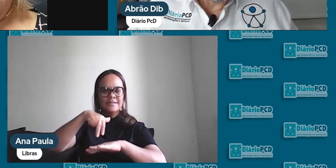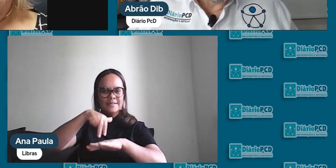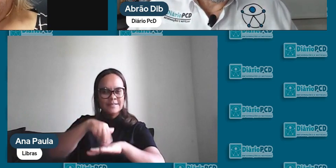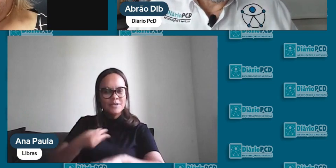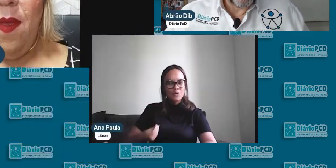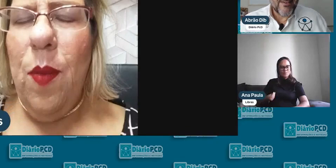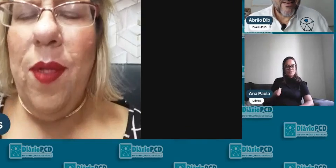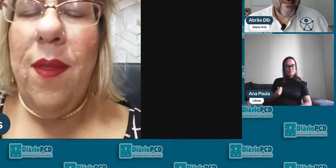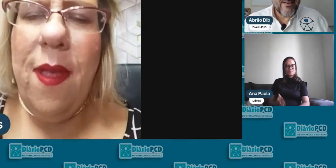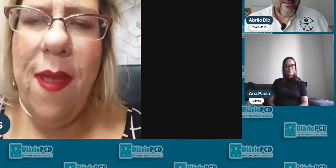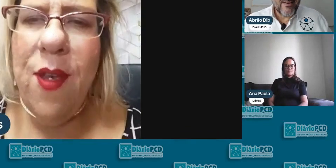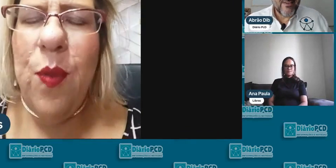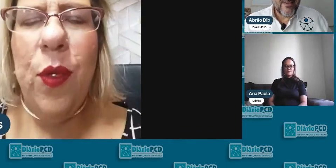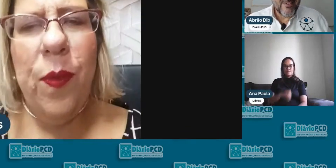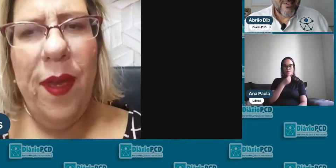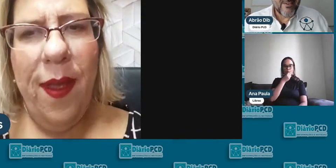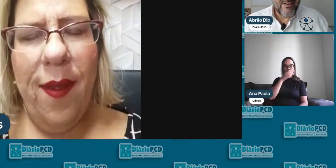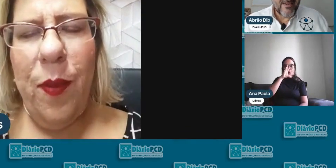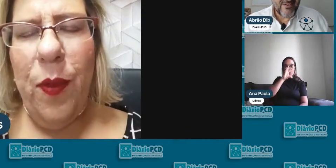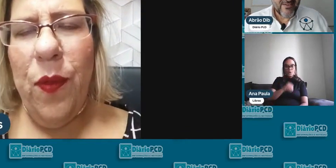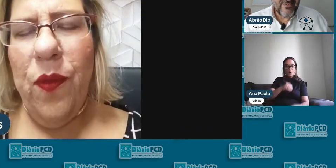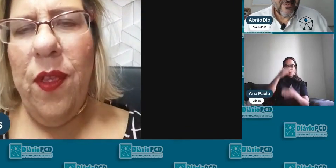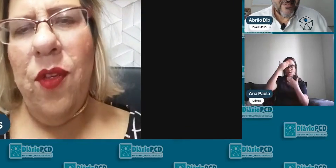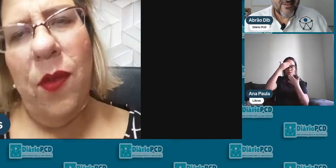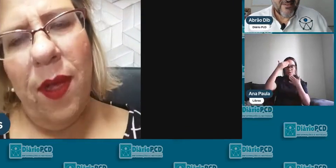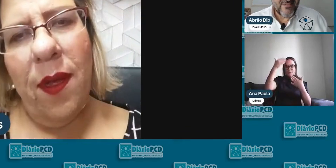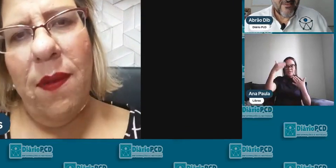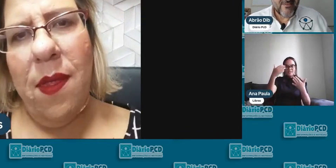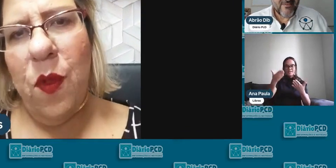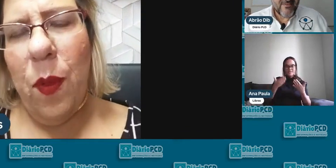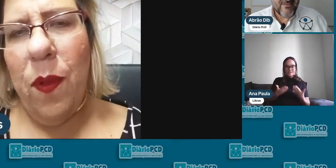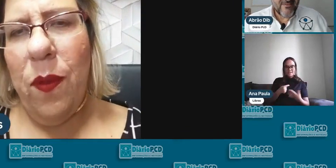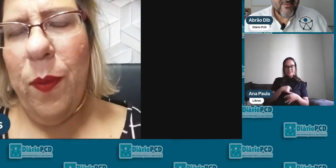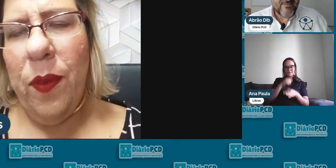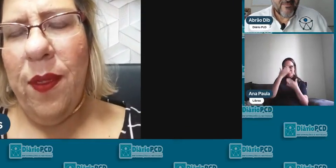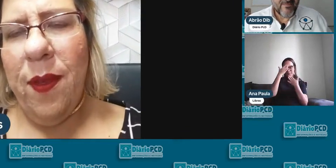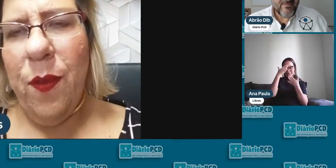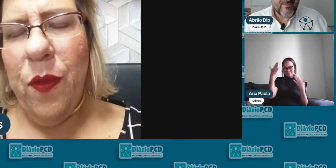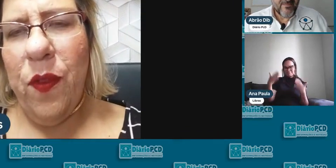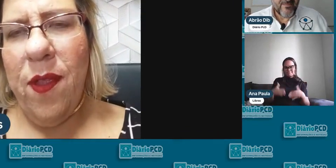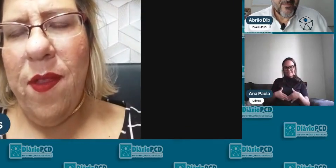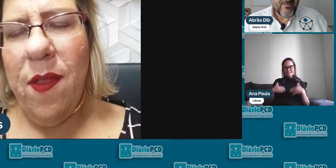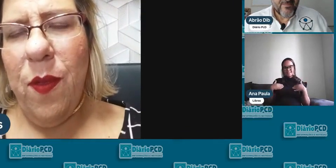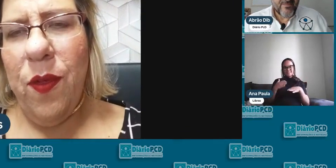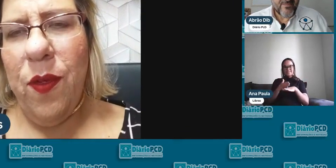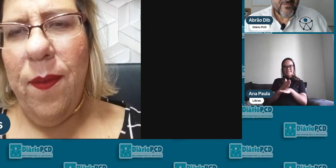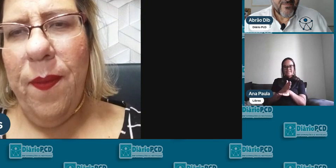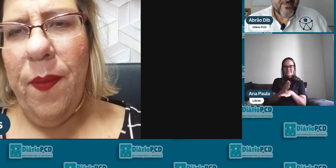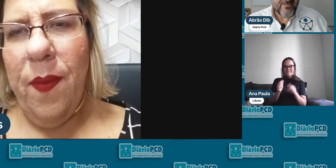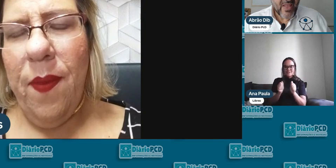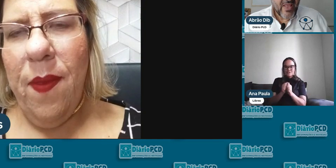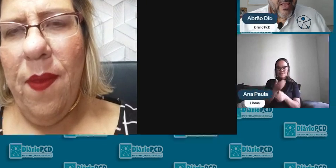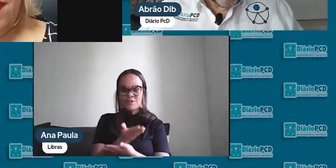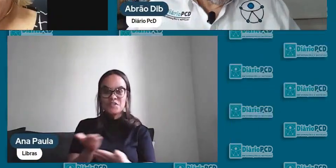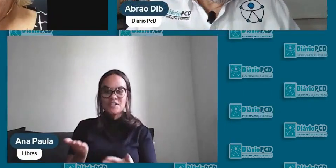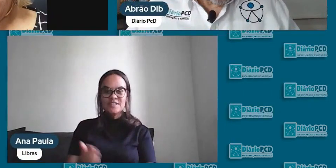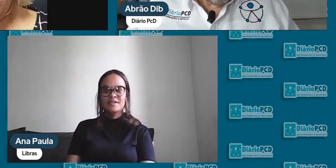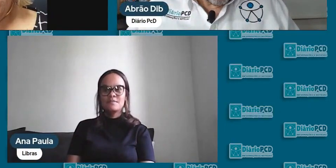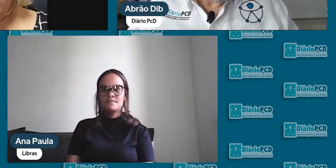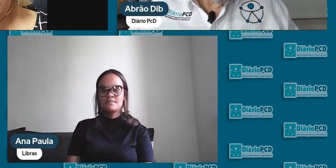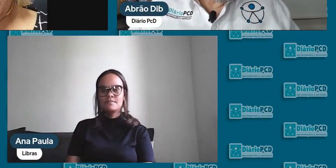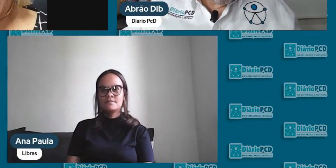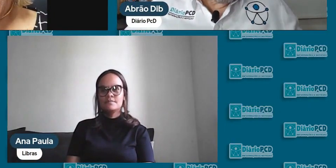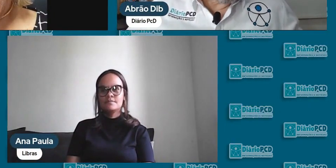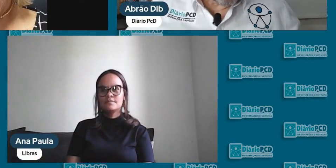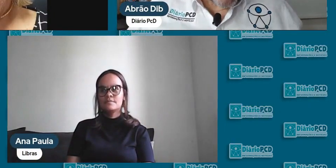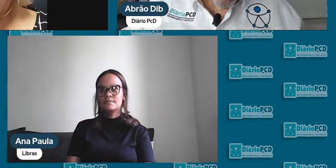doutora. Boa tarde, muito obrigada pelo convite. Eu que agradeço, é uma honra poder estar com vocês aqui hoje. Doutora,